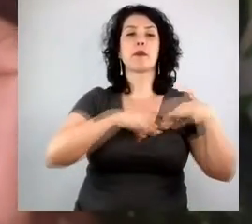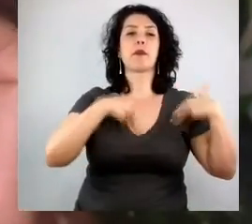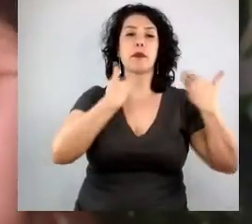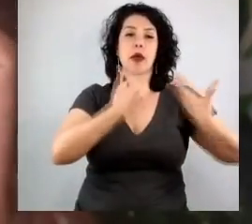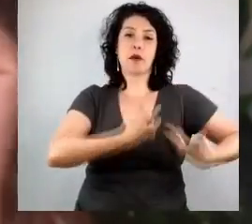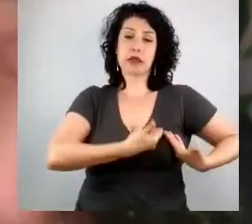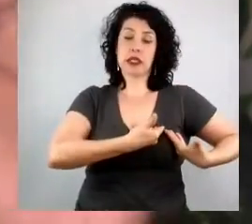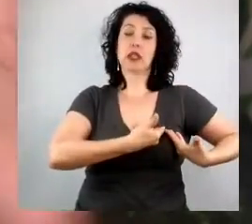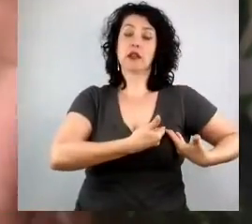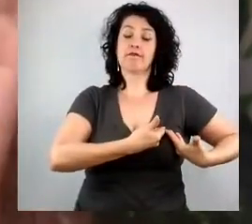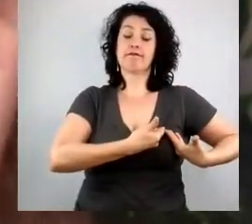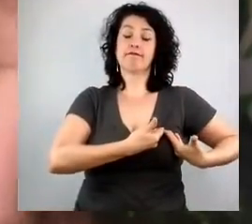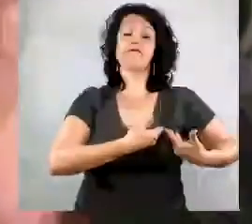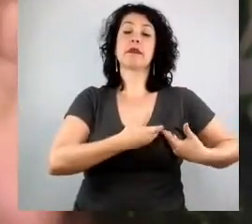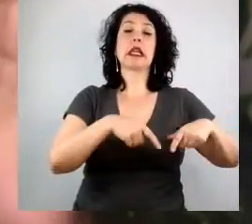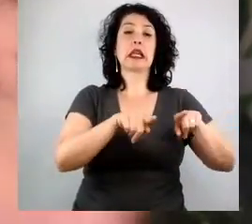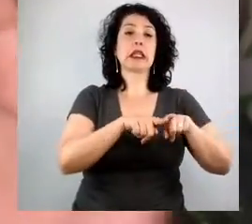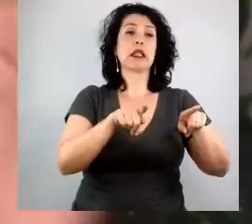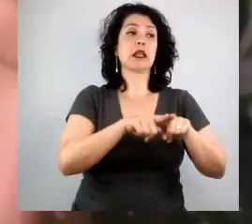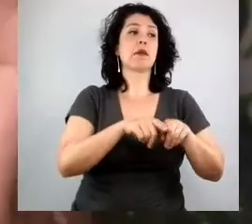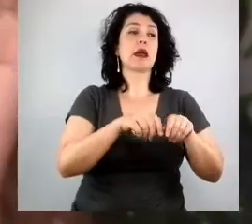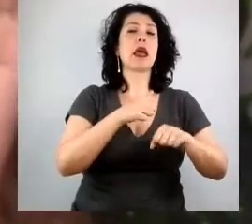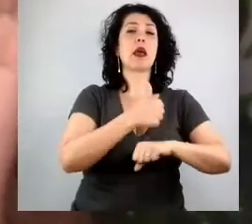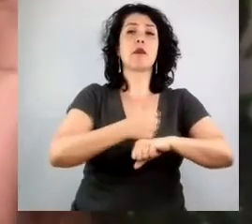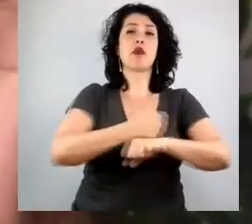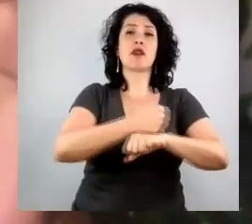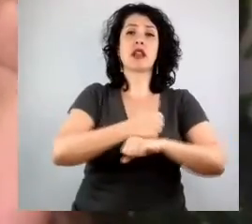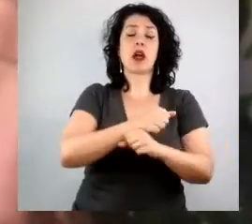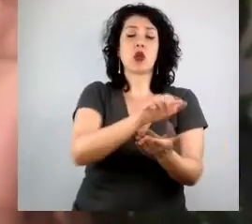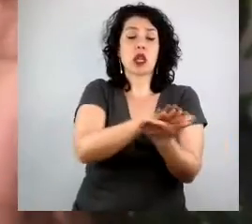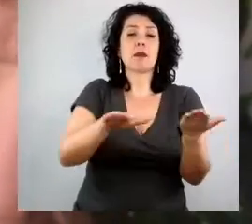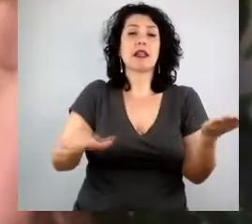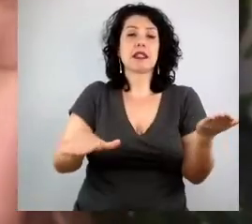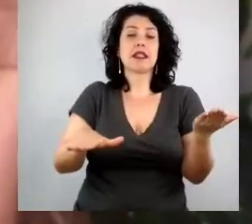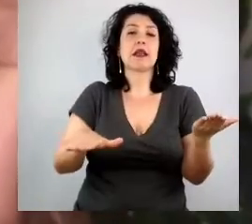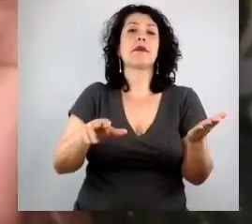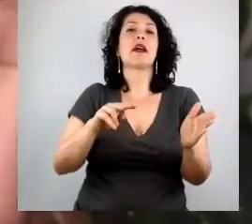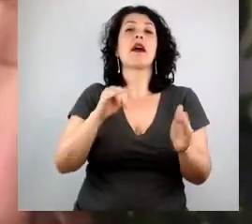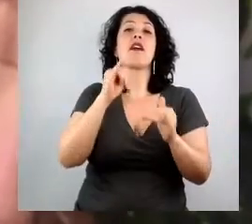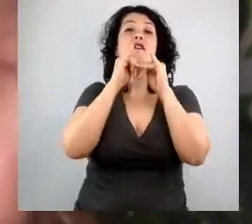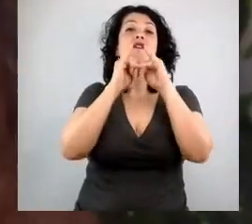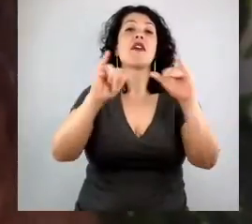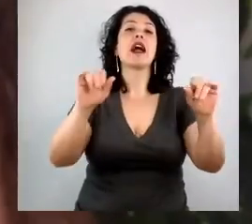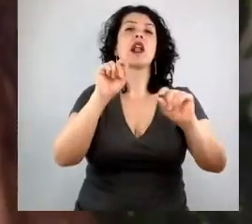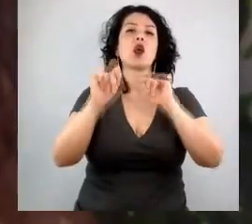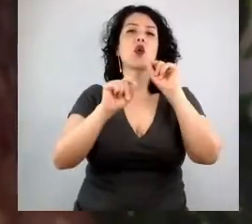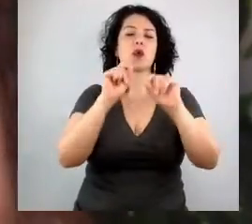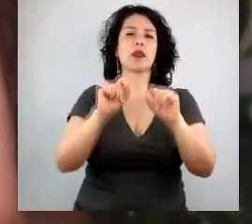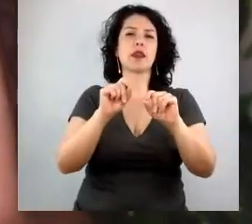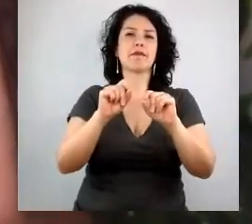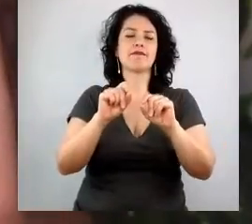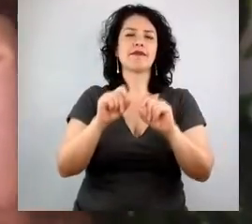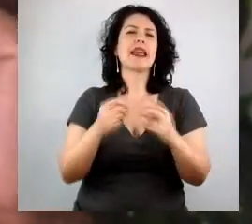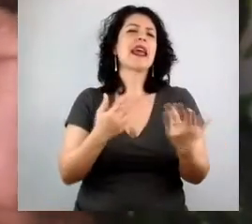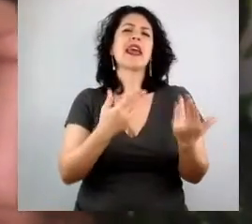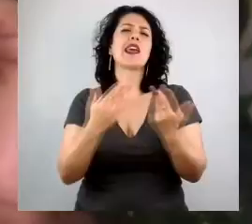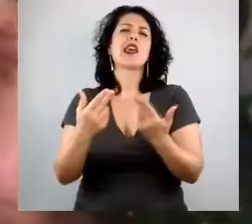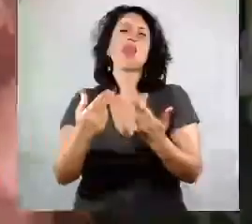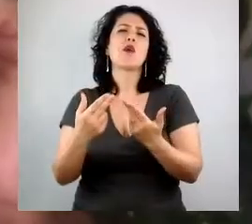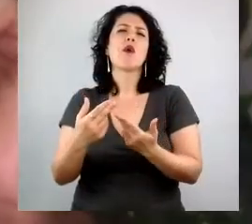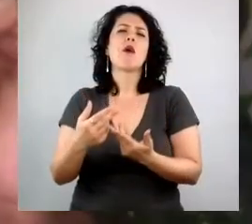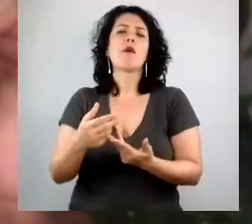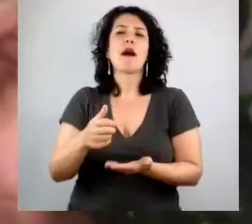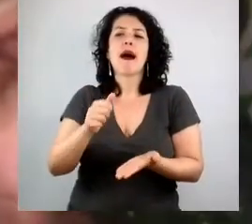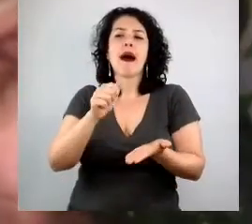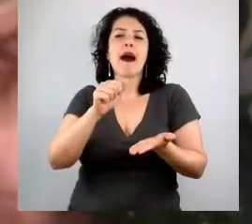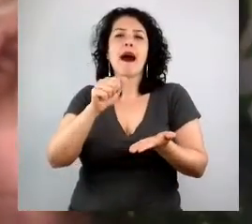genocídio é toda forma de apagamento de um povo. Toda forma de